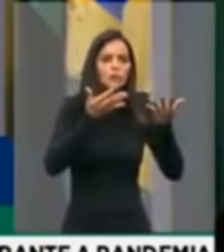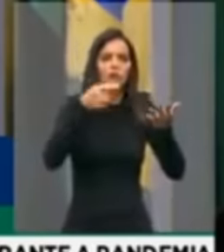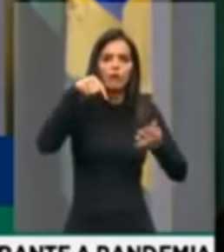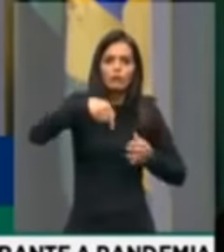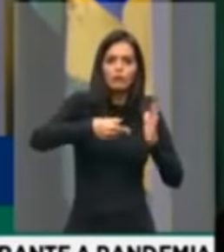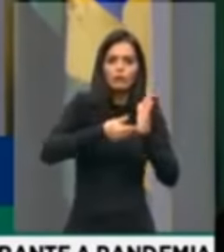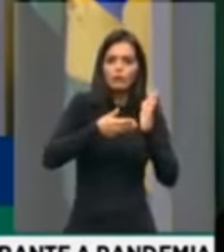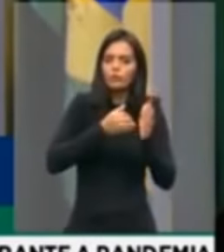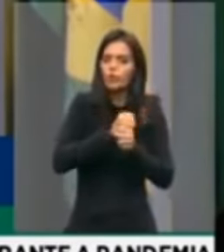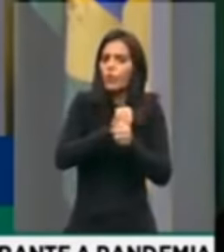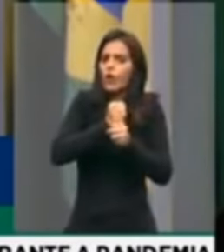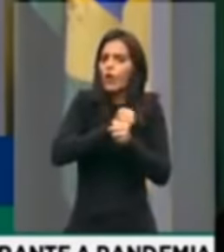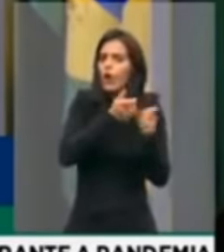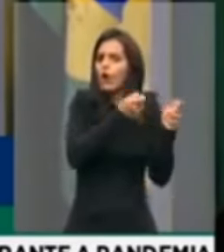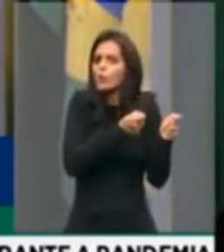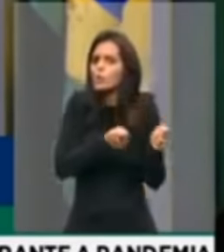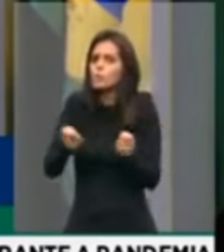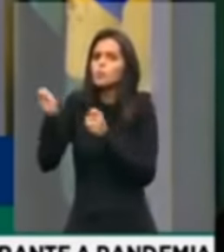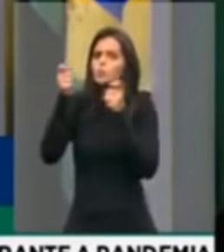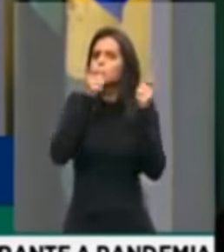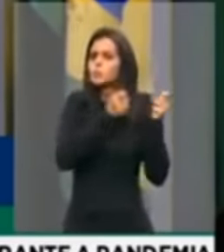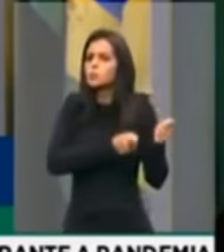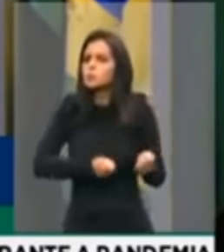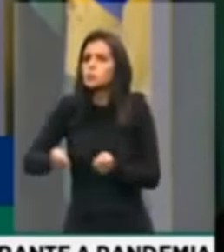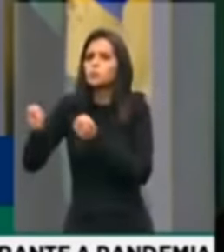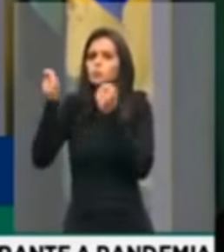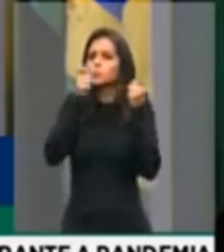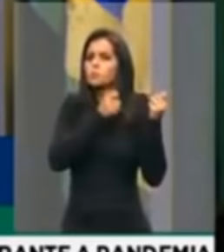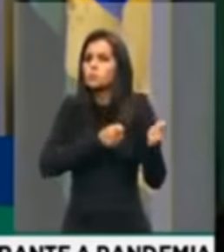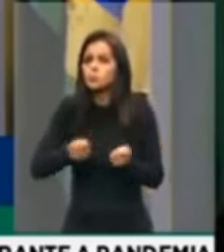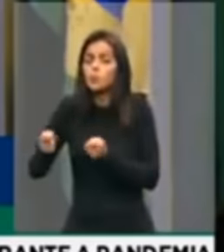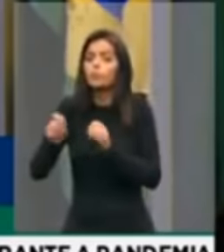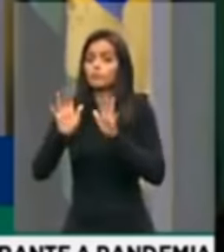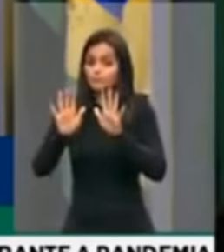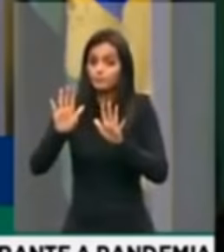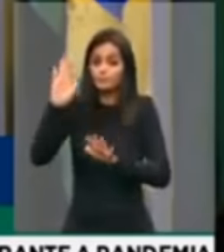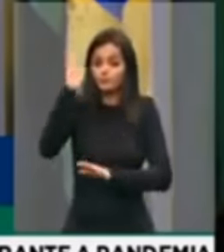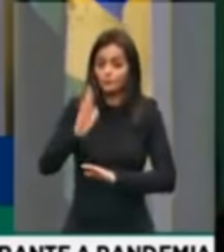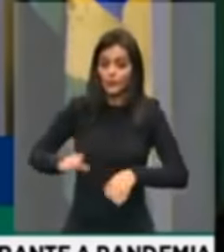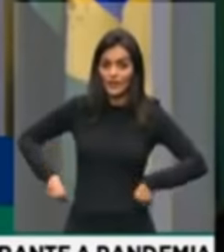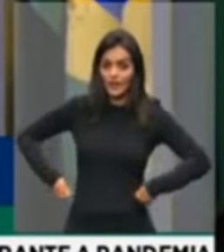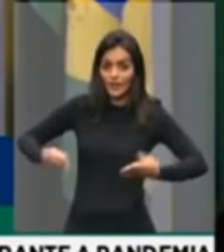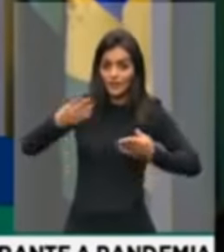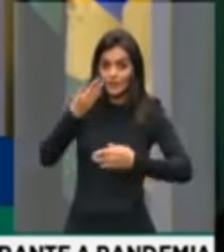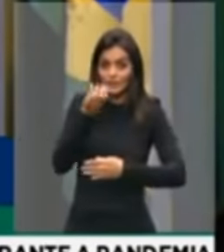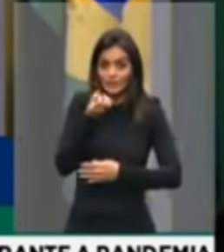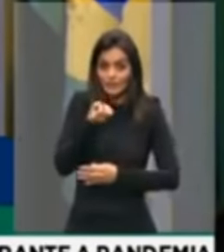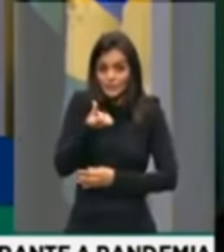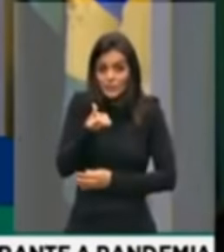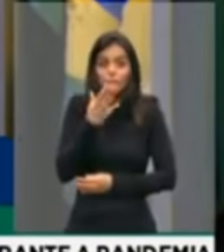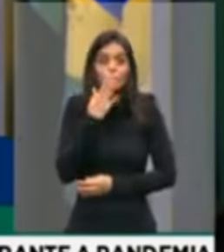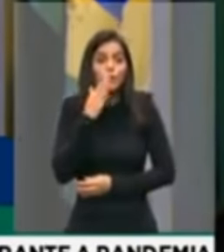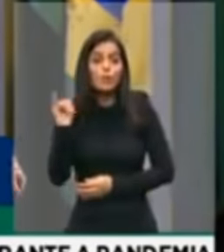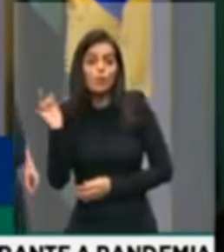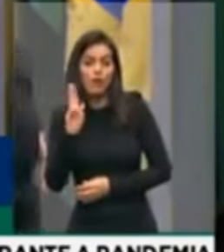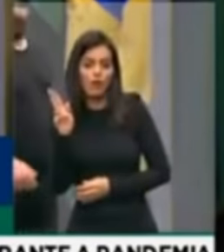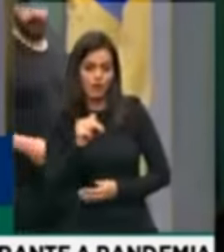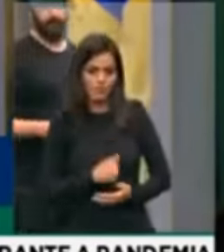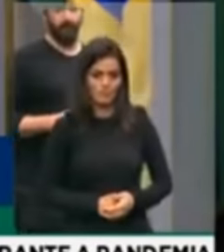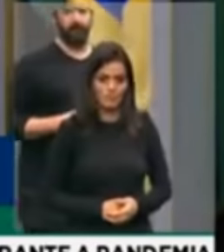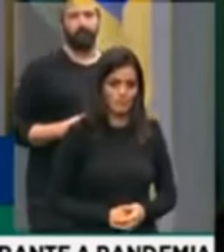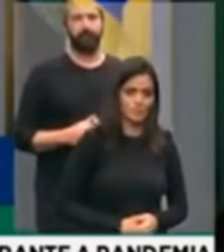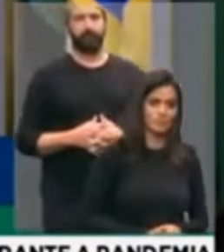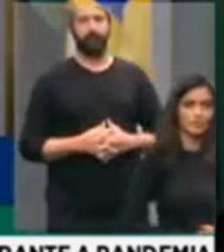casa todos os anos e o brasil gasta mais de 300 e seis bilhões de reais e